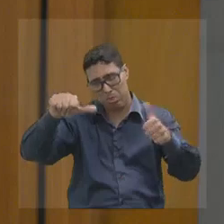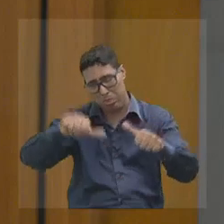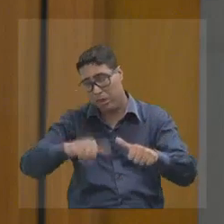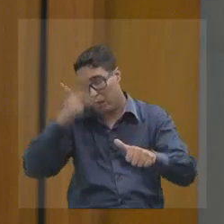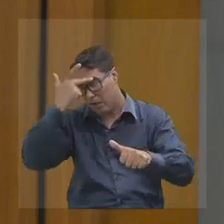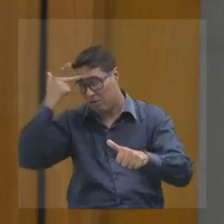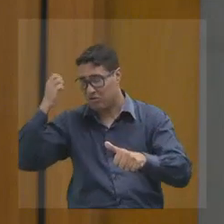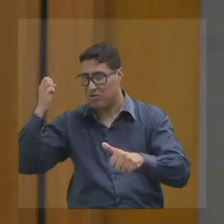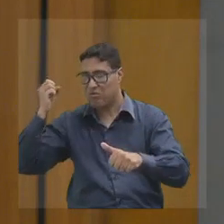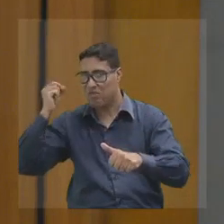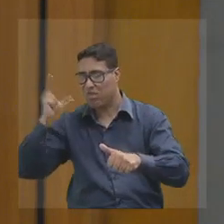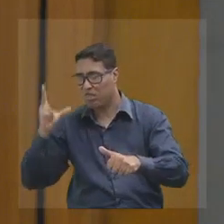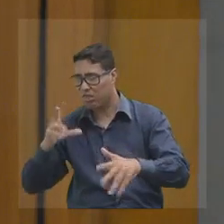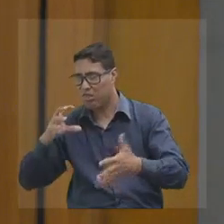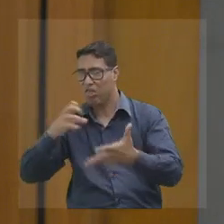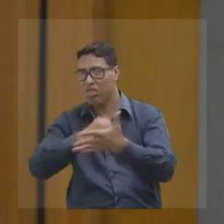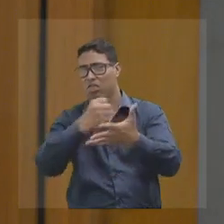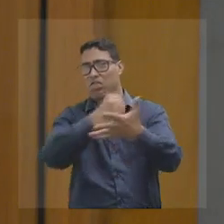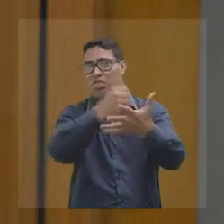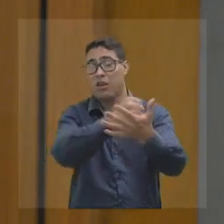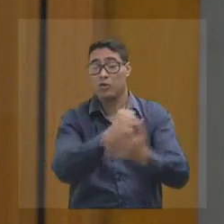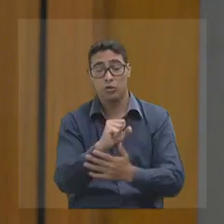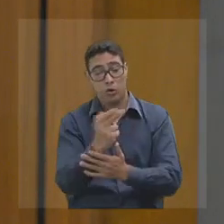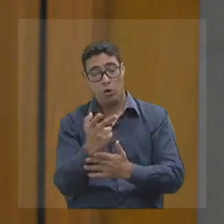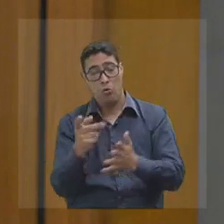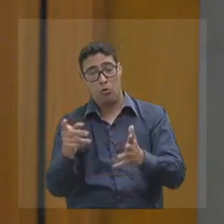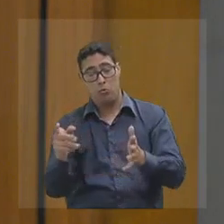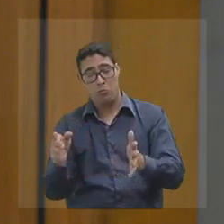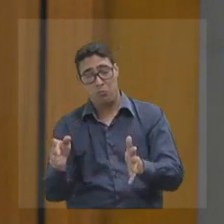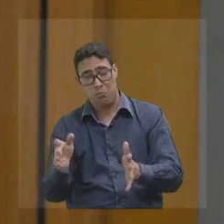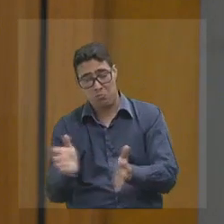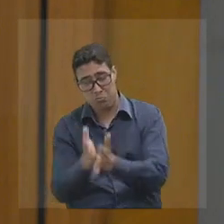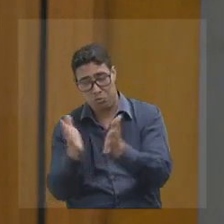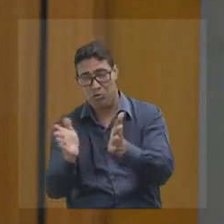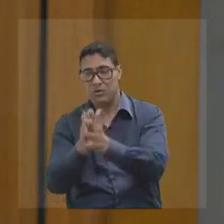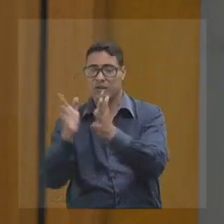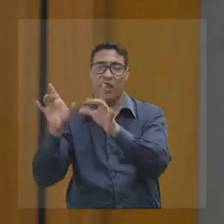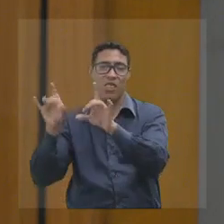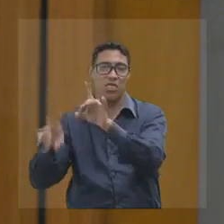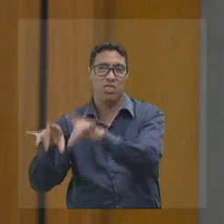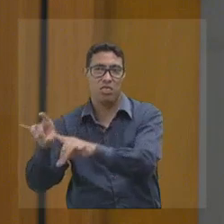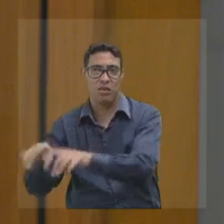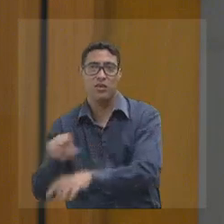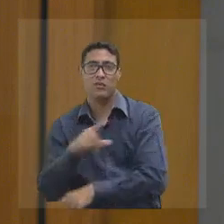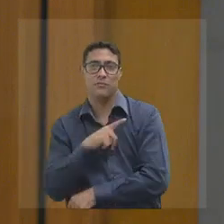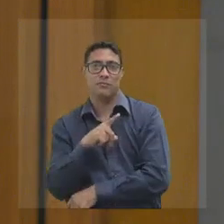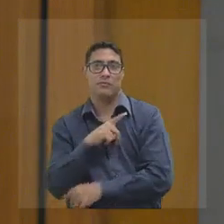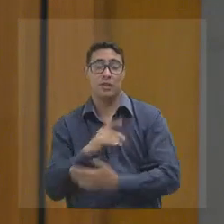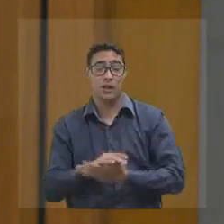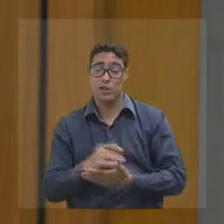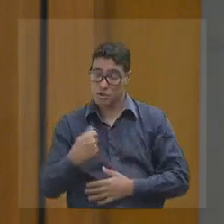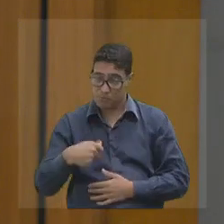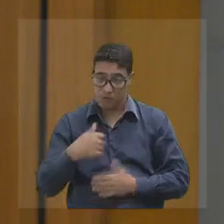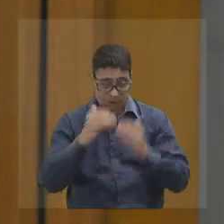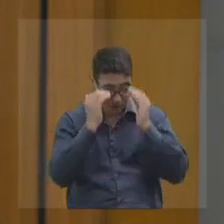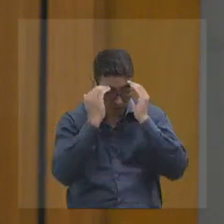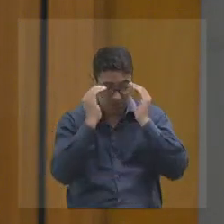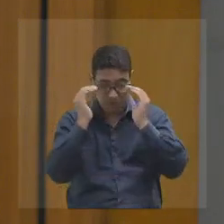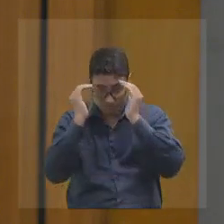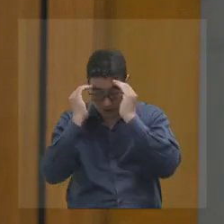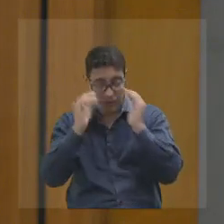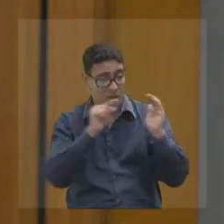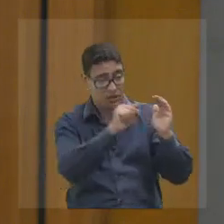abandonados então Eh eu falo que as categorias de povos nós temos nesse estado merecem respeito merecem ser ouvidas